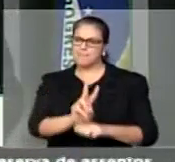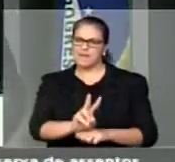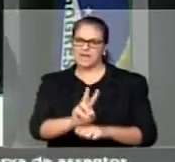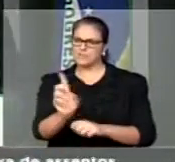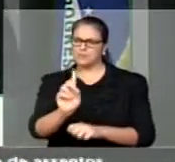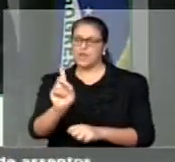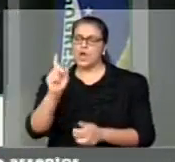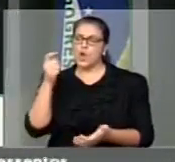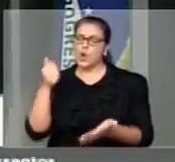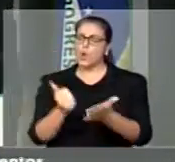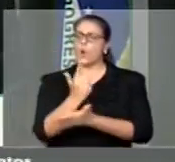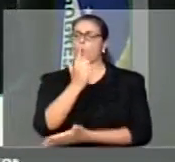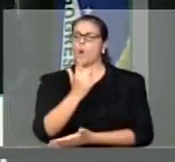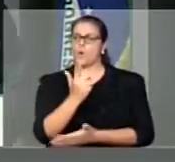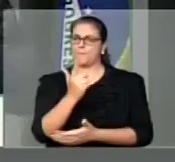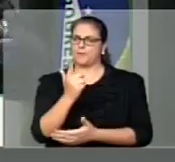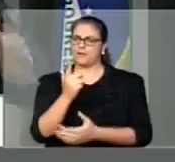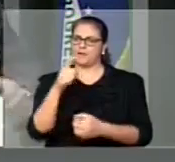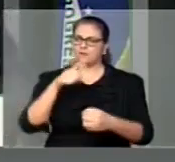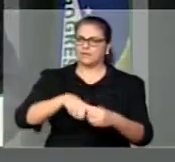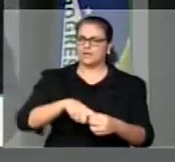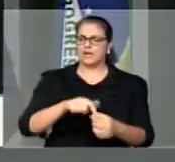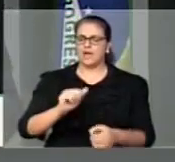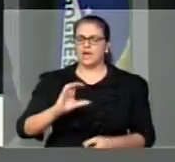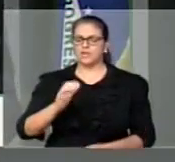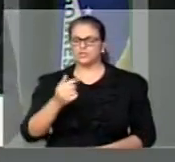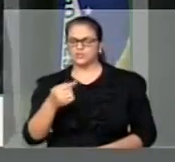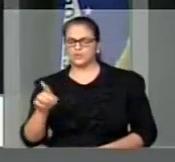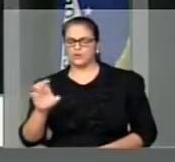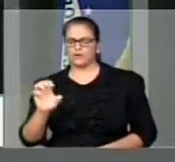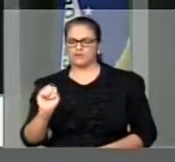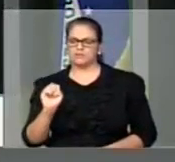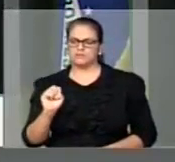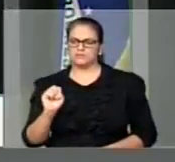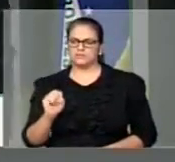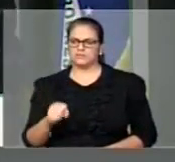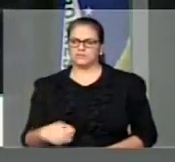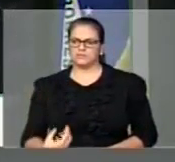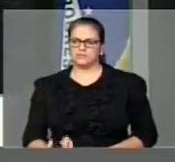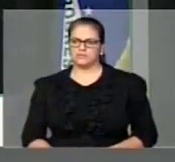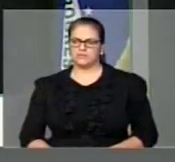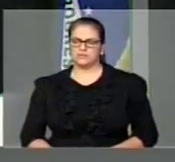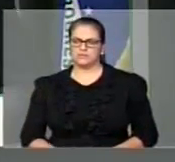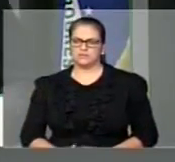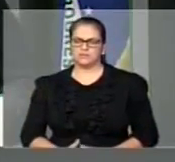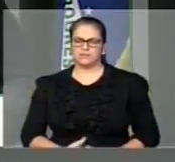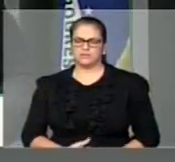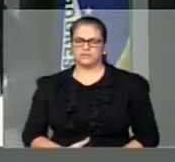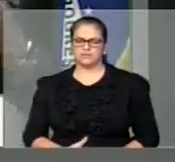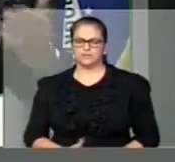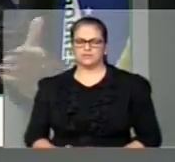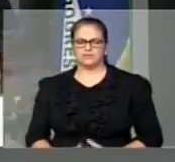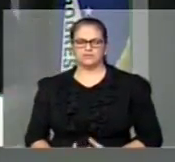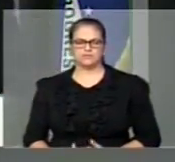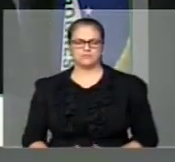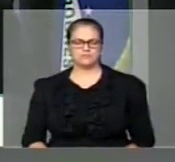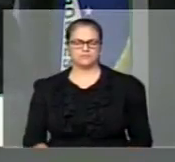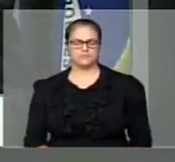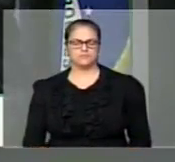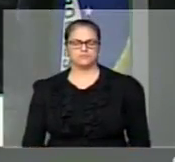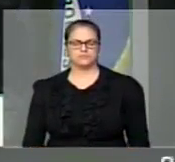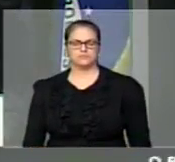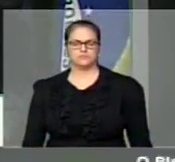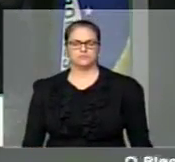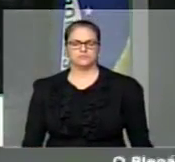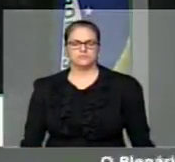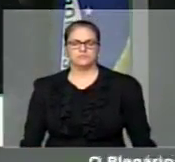participação para que outras empresas fossem fechadas e empregos fossem encerrados. Quer dizer, não bastando essa política